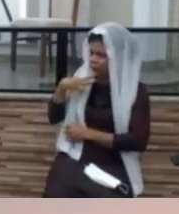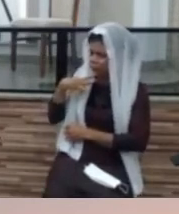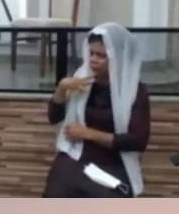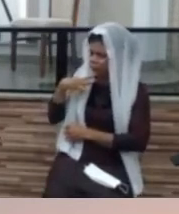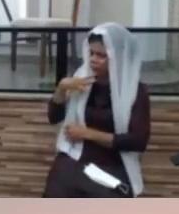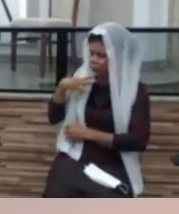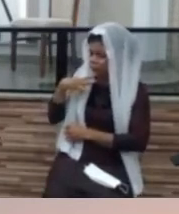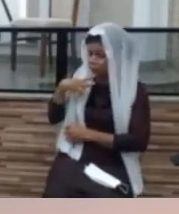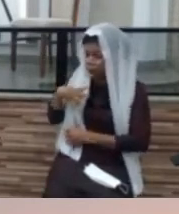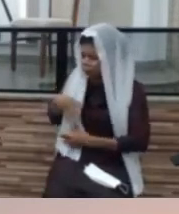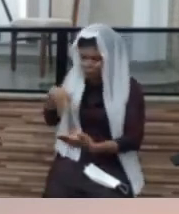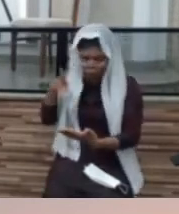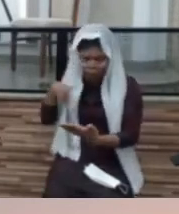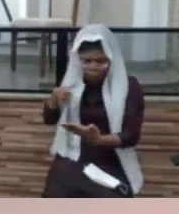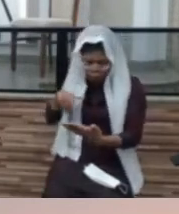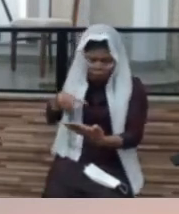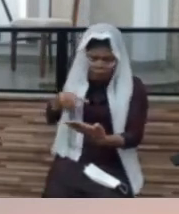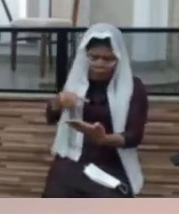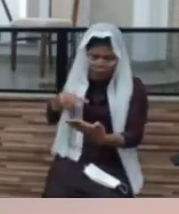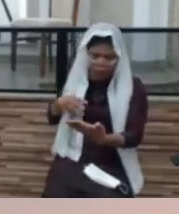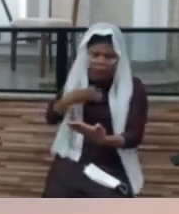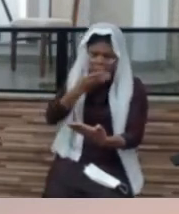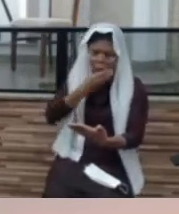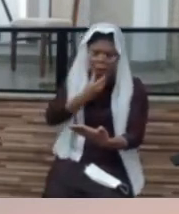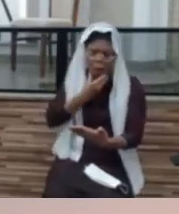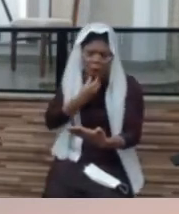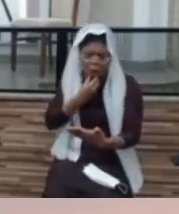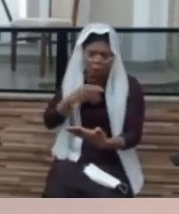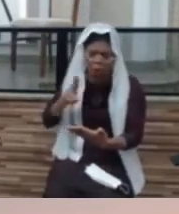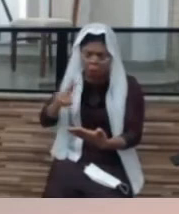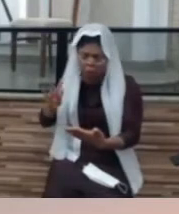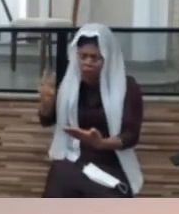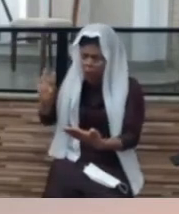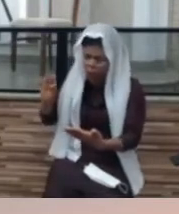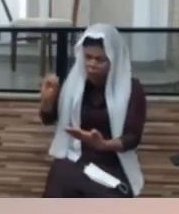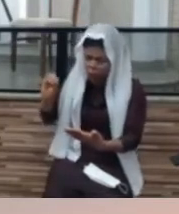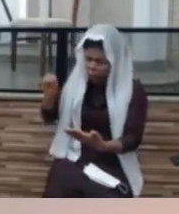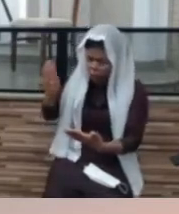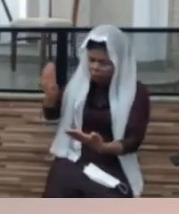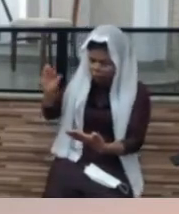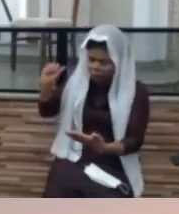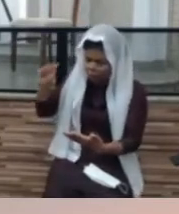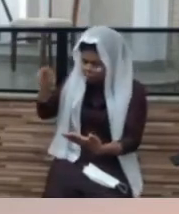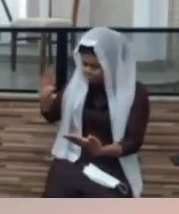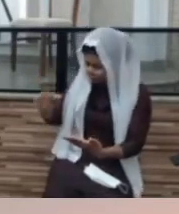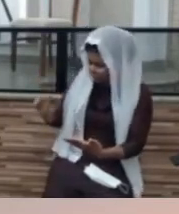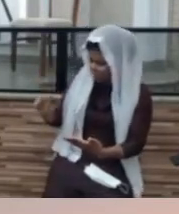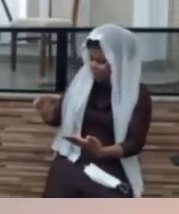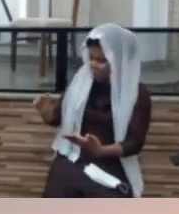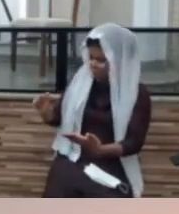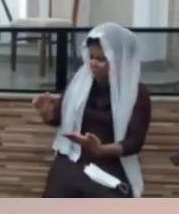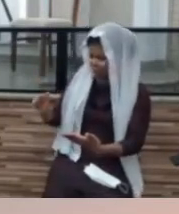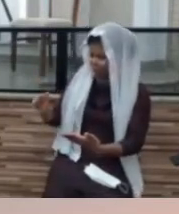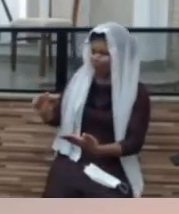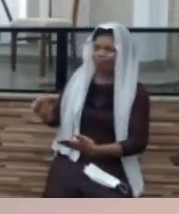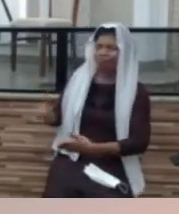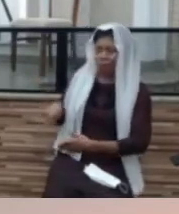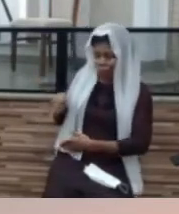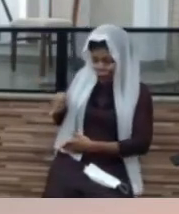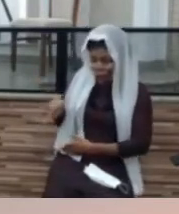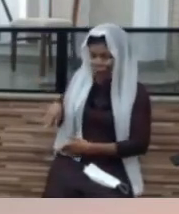Esse Tobias que fez de tudo para Jerusalém não ser regenerado, para os muros